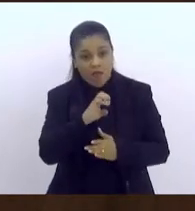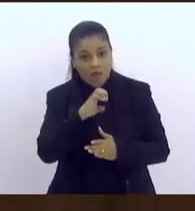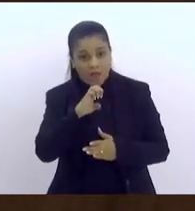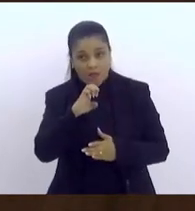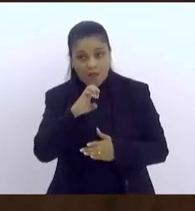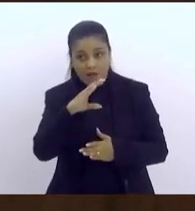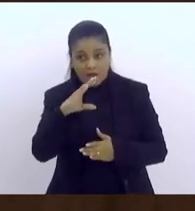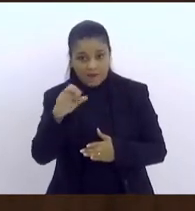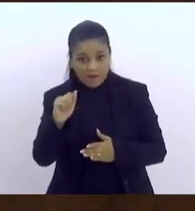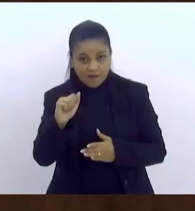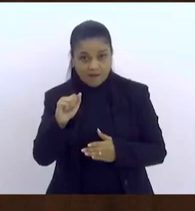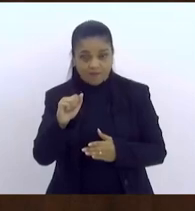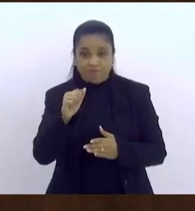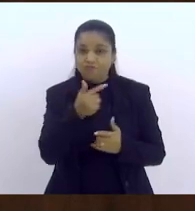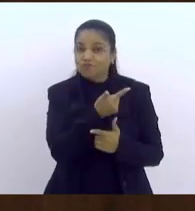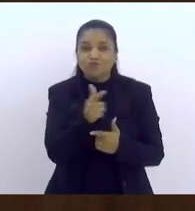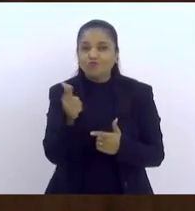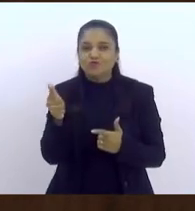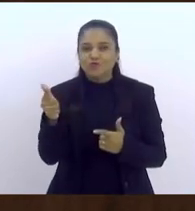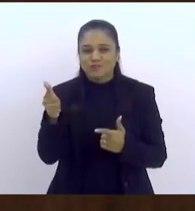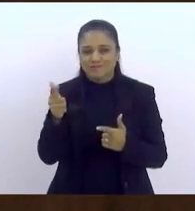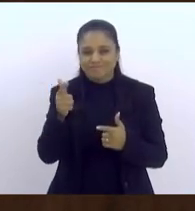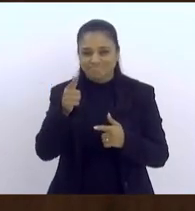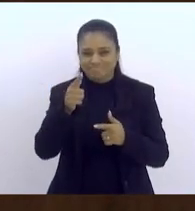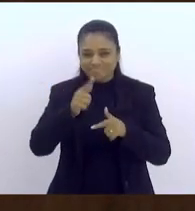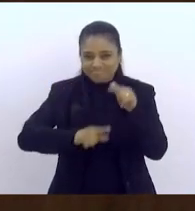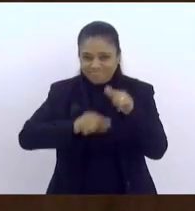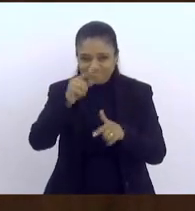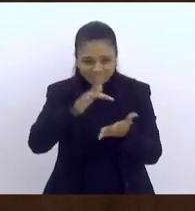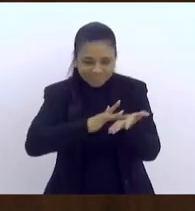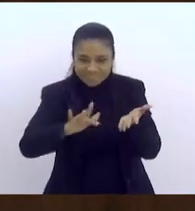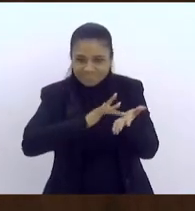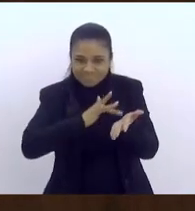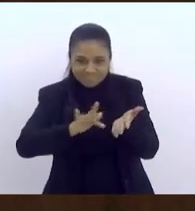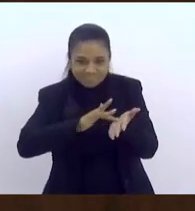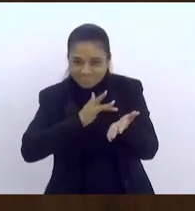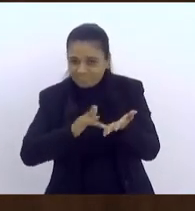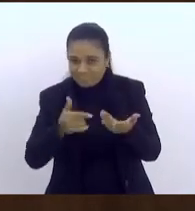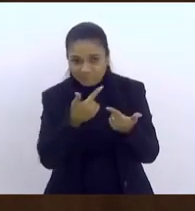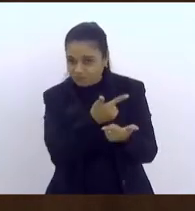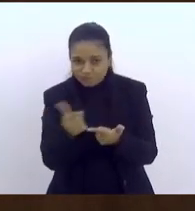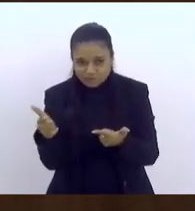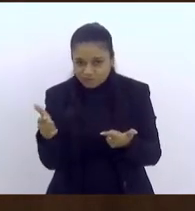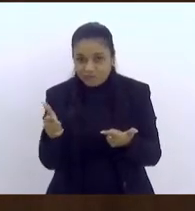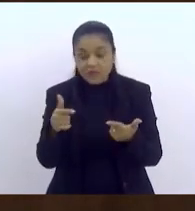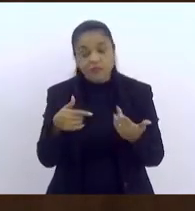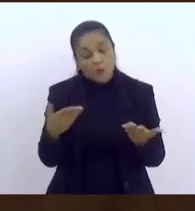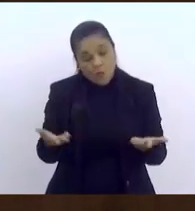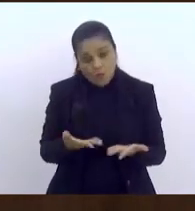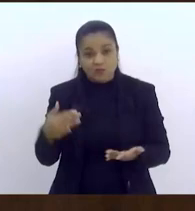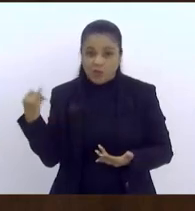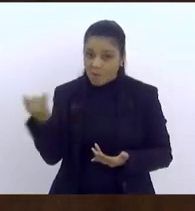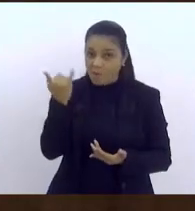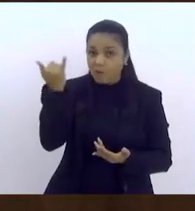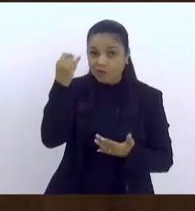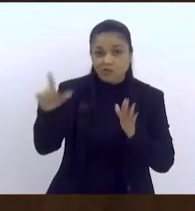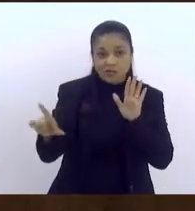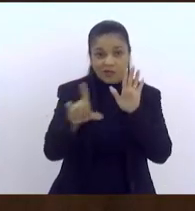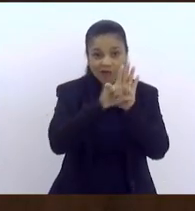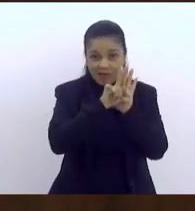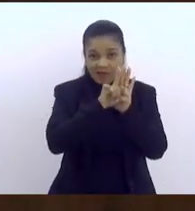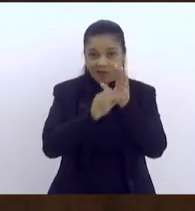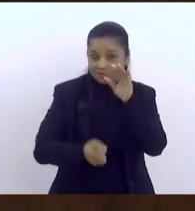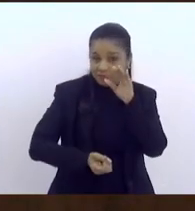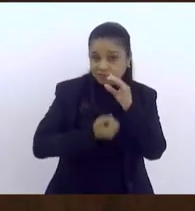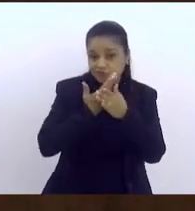não tinha essas ferramentas digitais que a gente tem no dia de hoje. Então, é muito importante essa legislação que a gente está